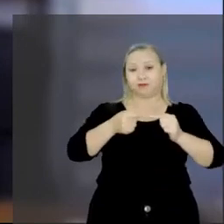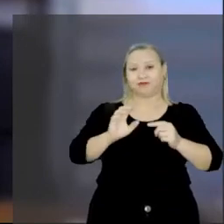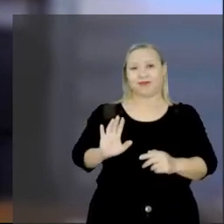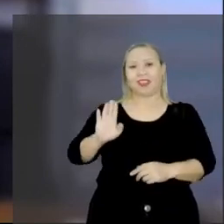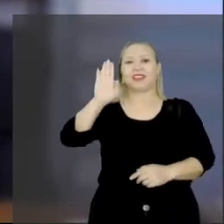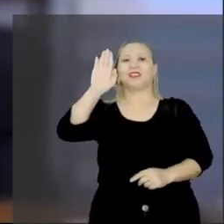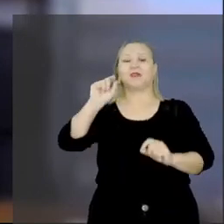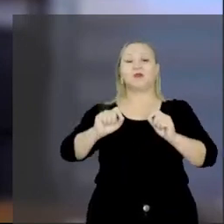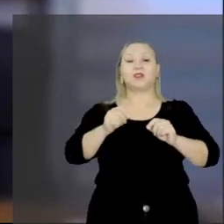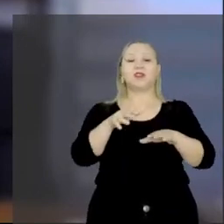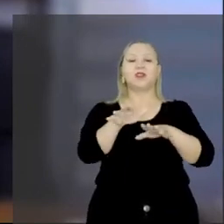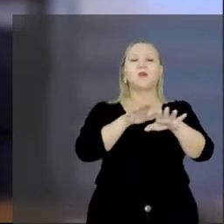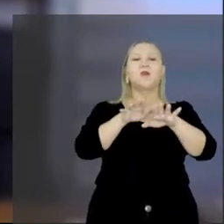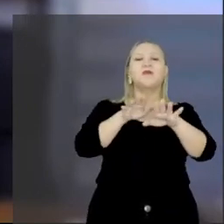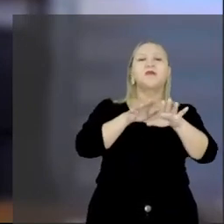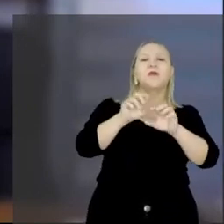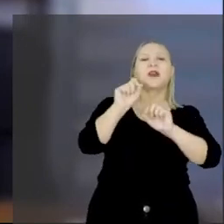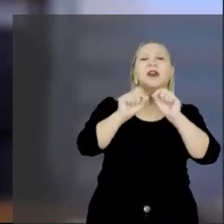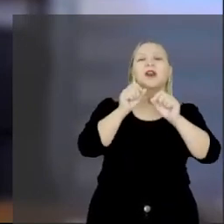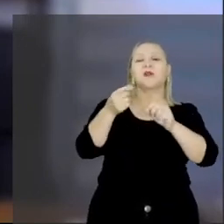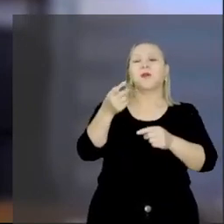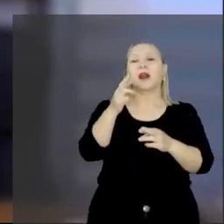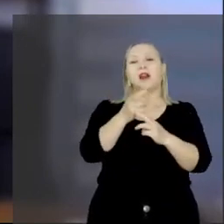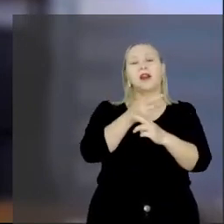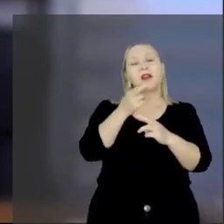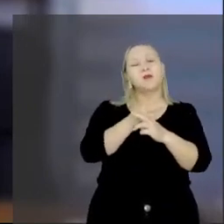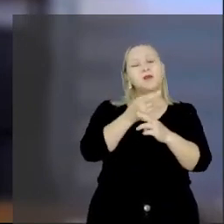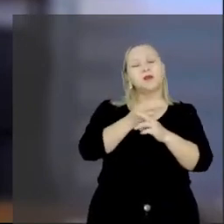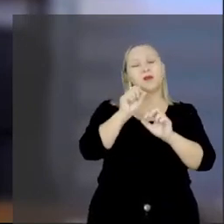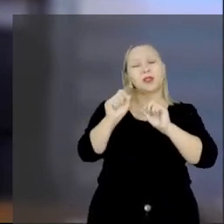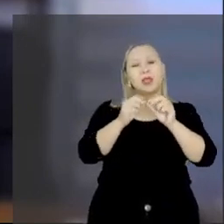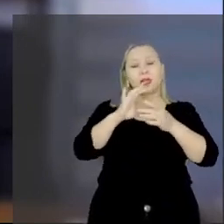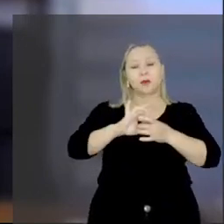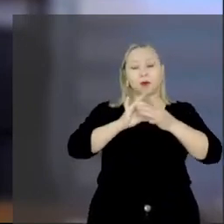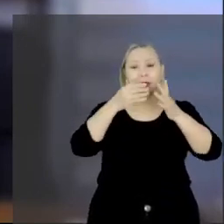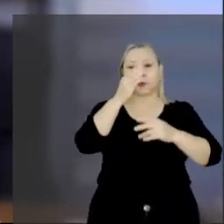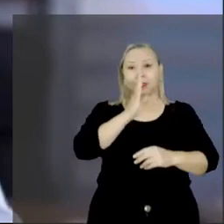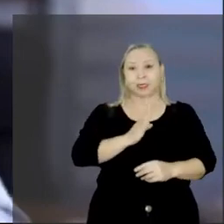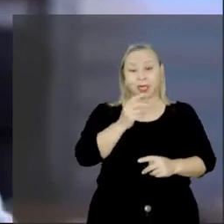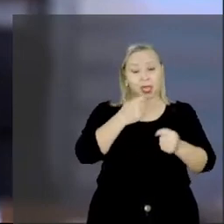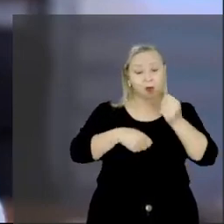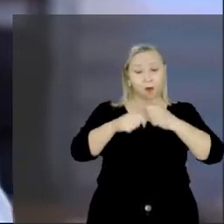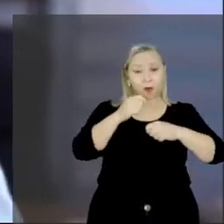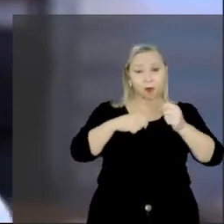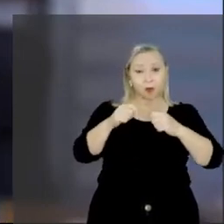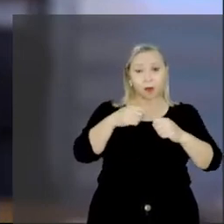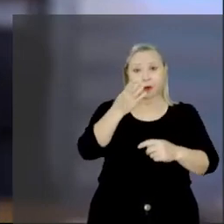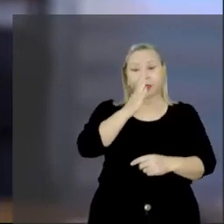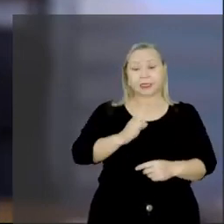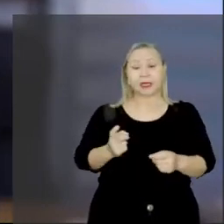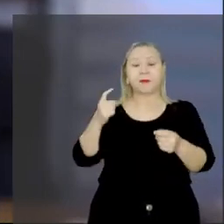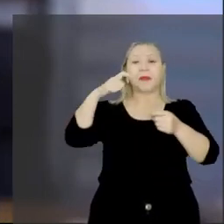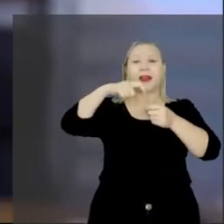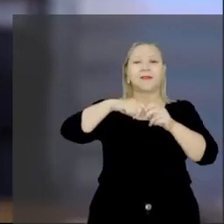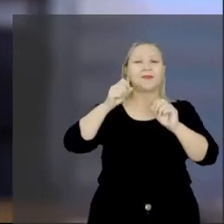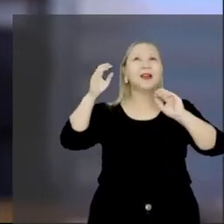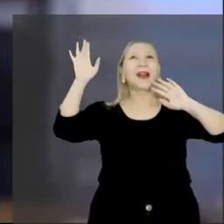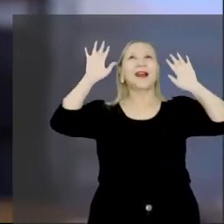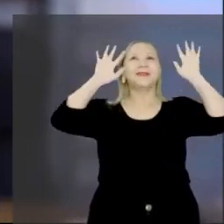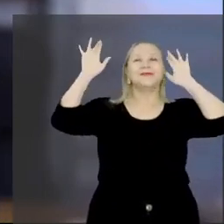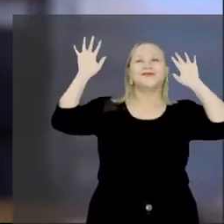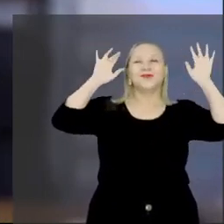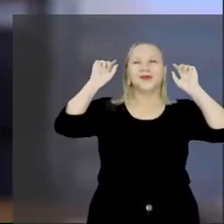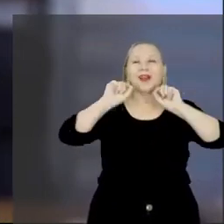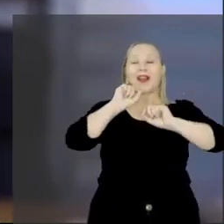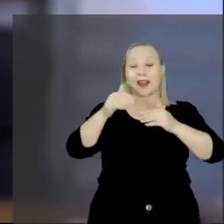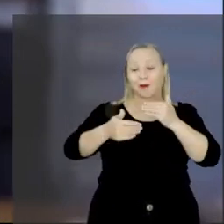perspectiva um movimento muito grande que vai envolver muita gente da sociedade, gente de partido, gente de fora de partido, para